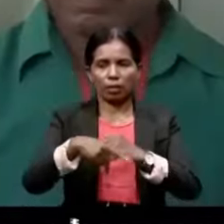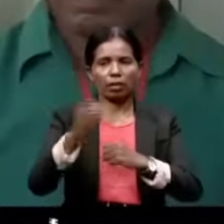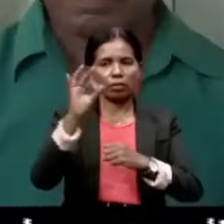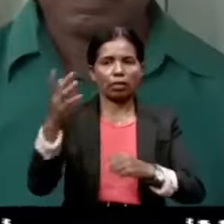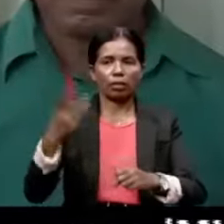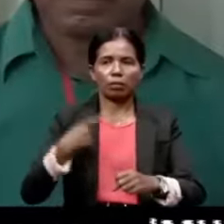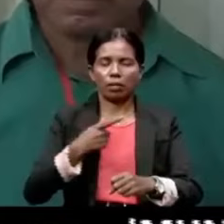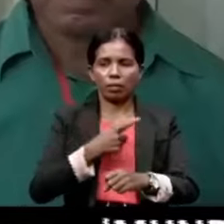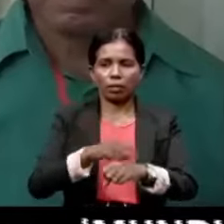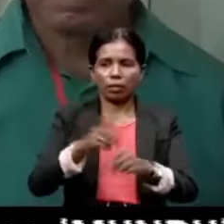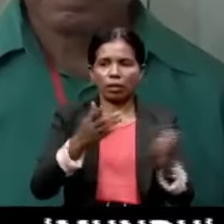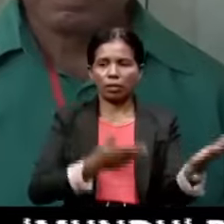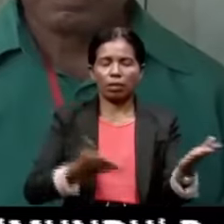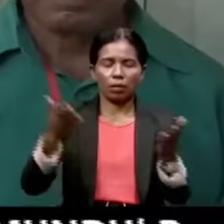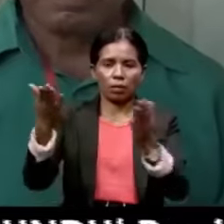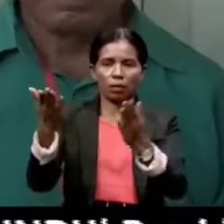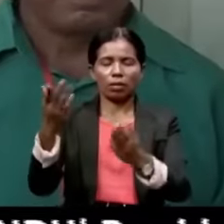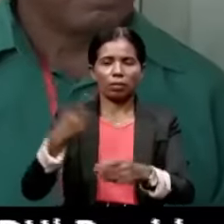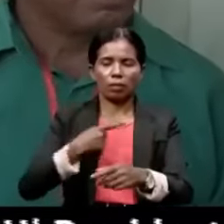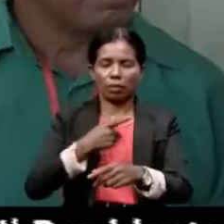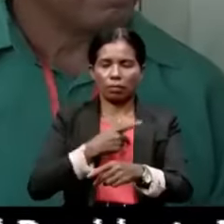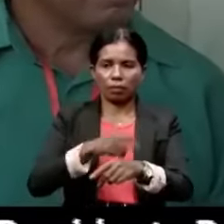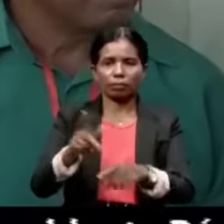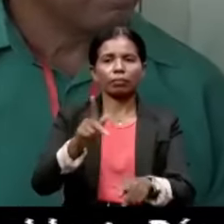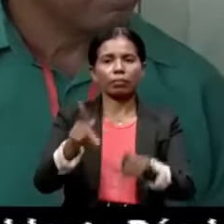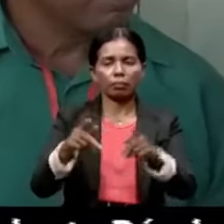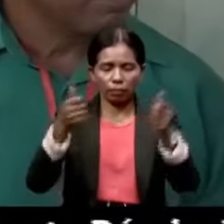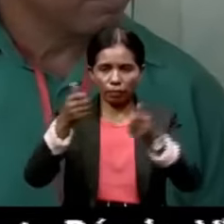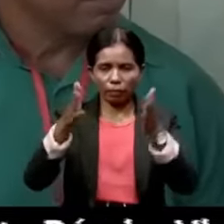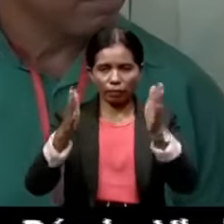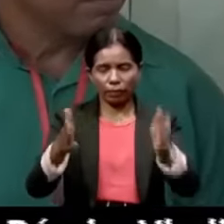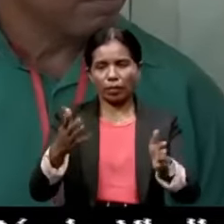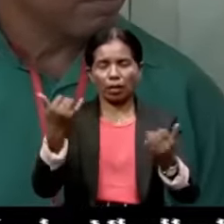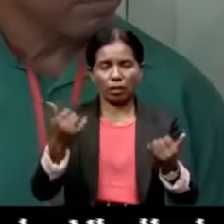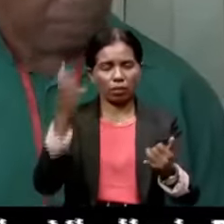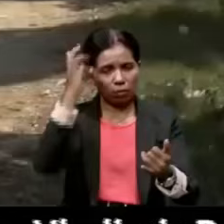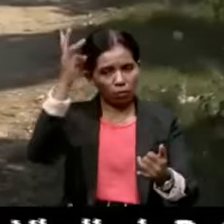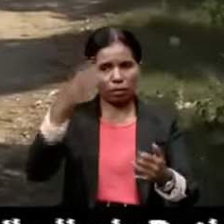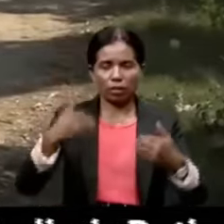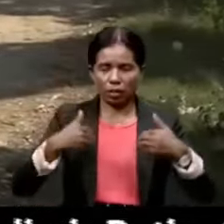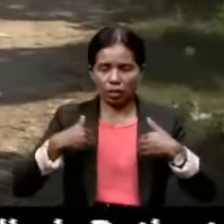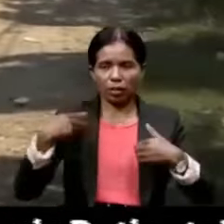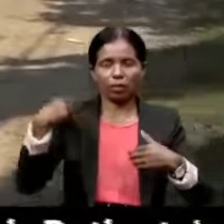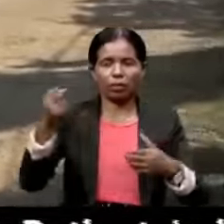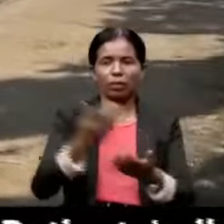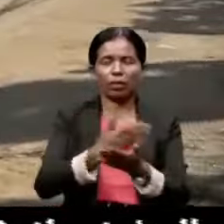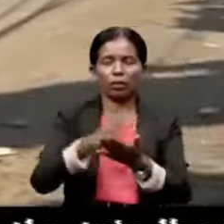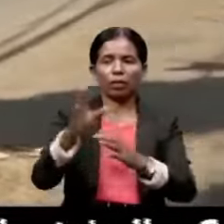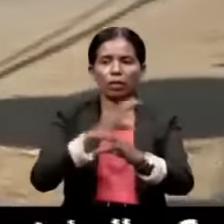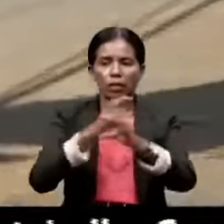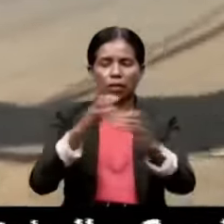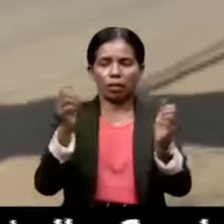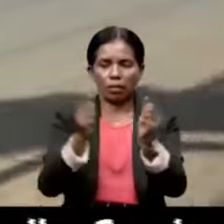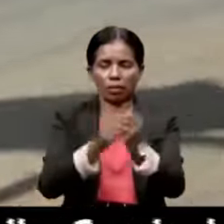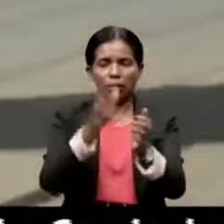Parlamento Nacional onde levanta a questão né, e a plenária. Taxista Cira preocupa também durante né, balo e a detquibit onde só se acarreta o